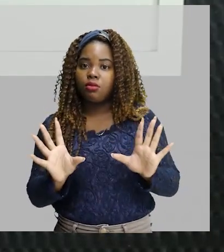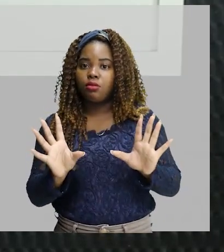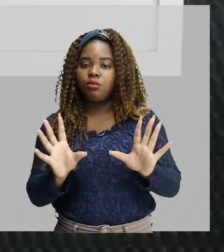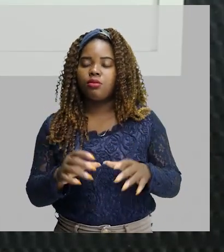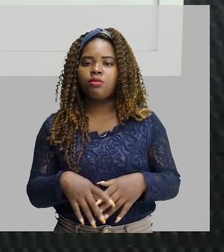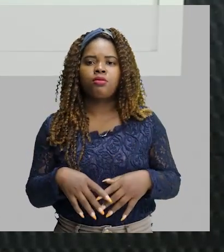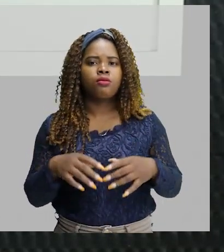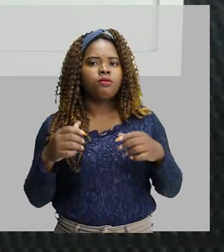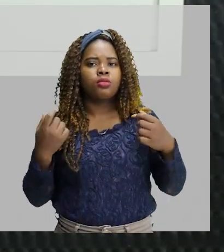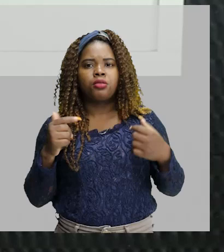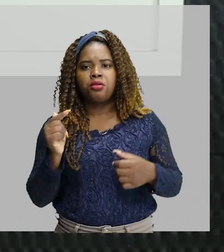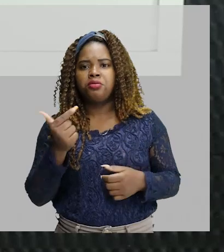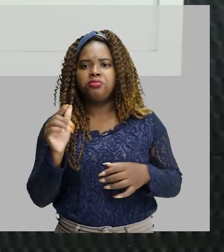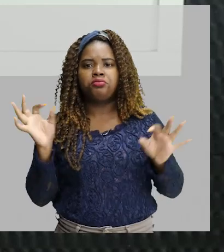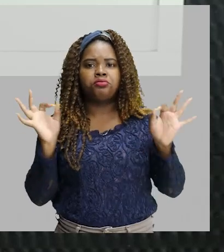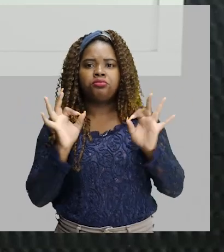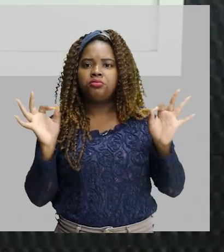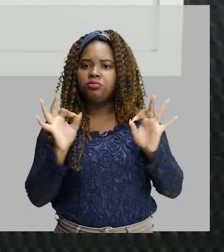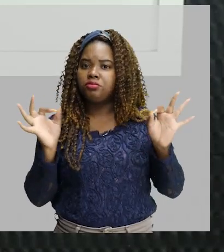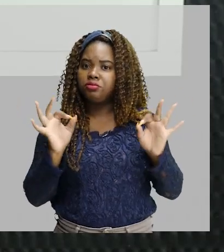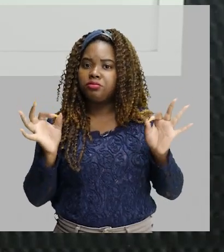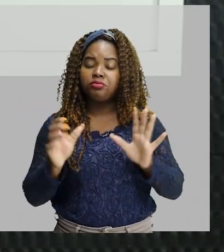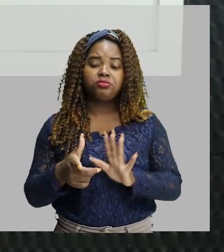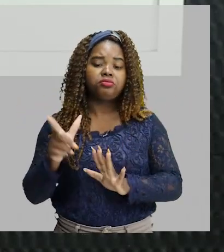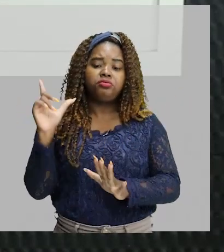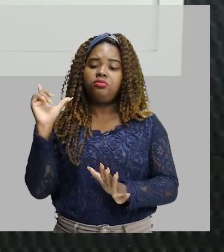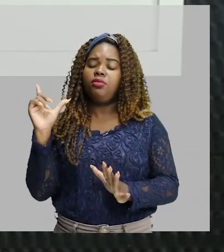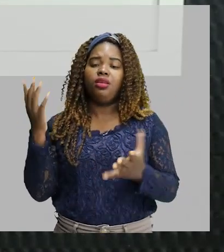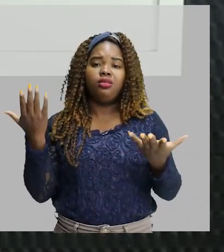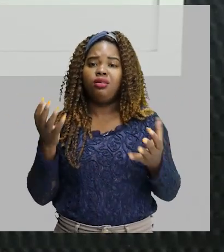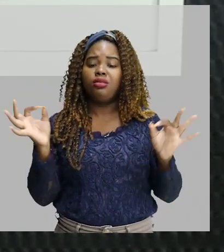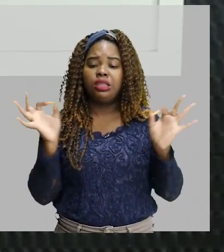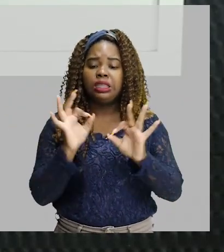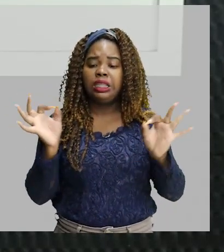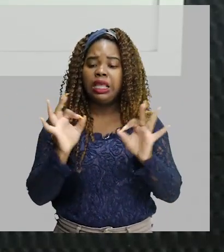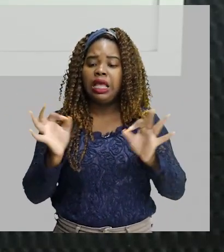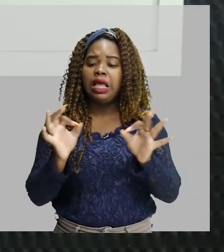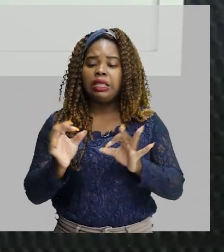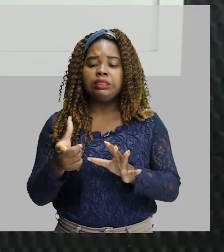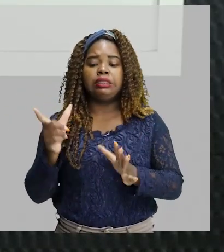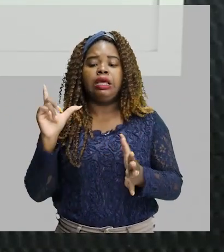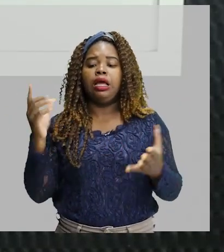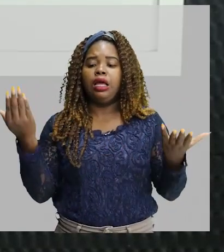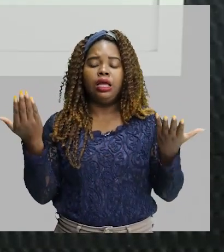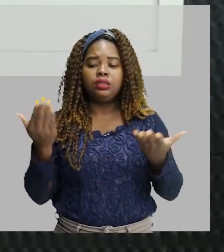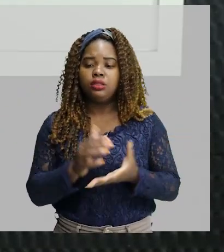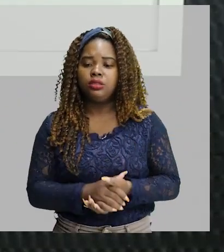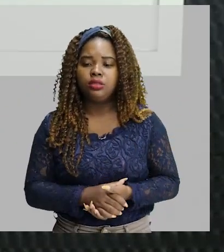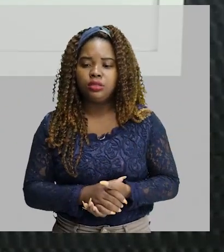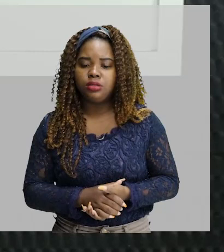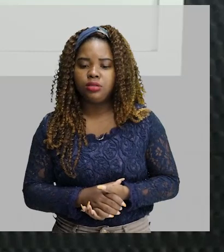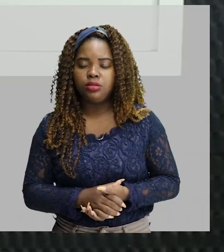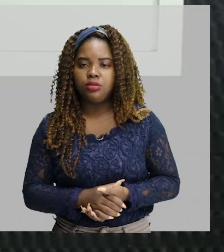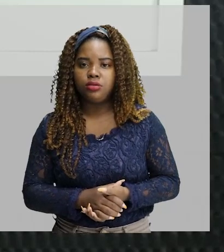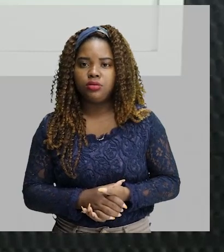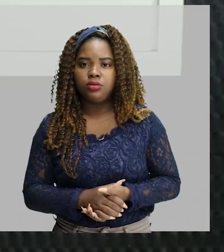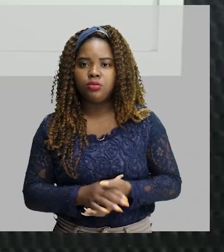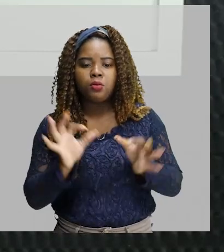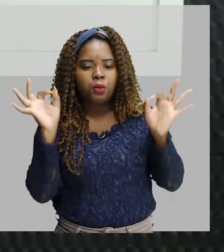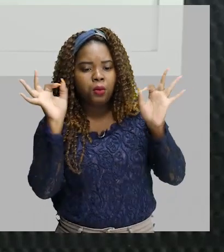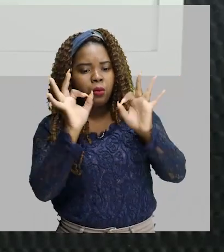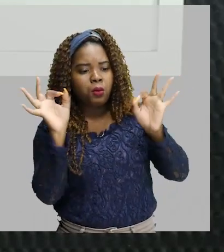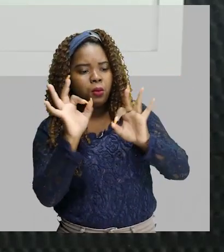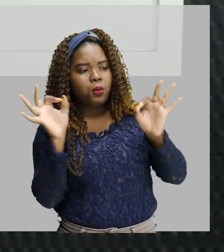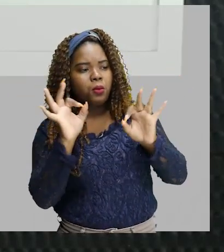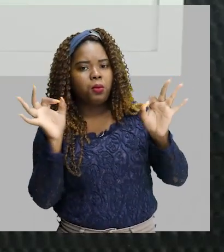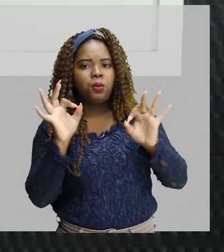não tenho nada previamente, essência. Eu não tenho nada antes. Eu não tenho nada a priori